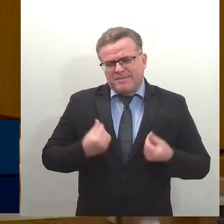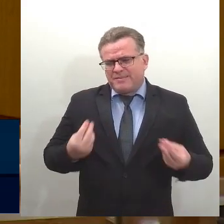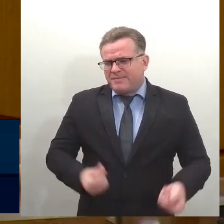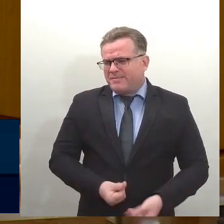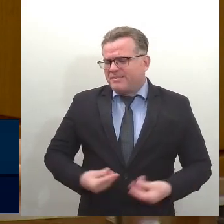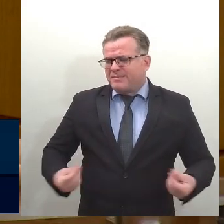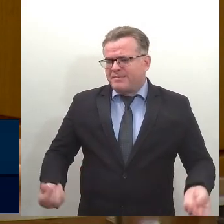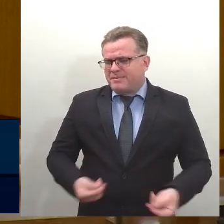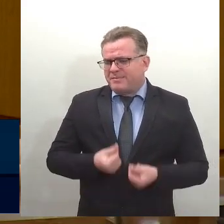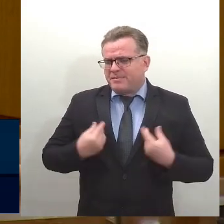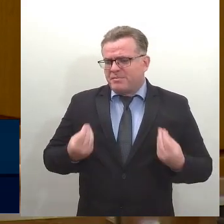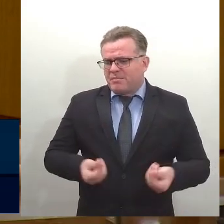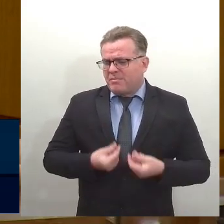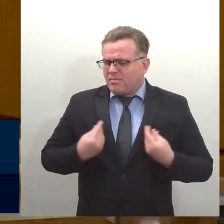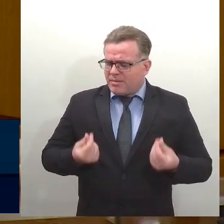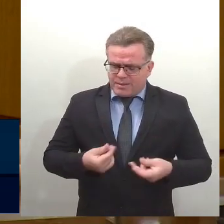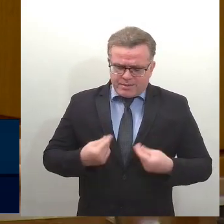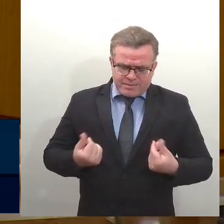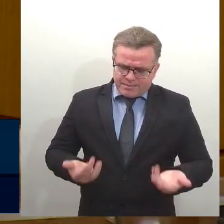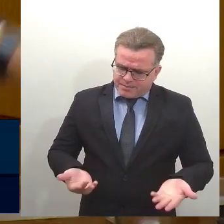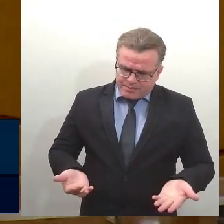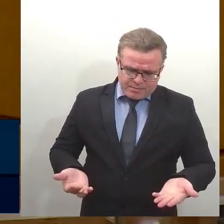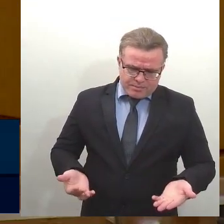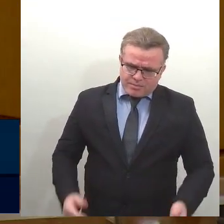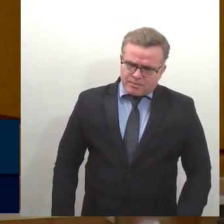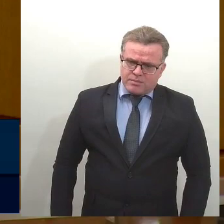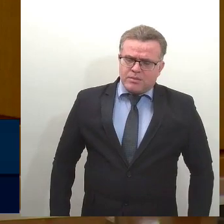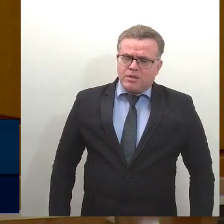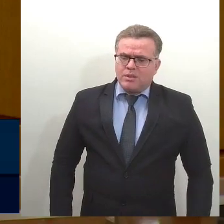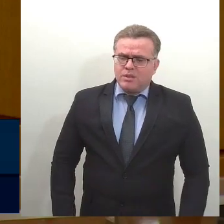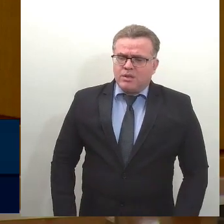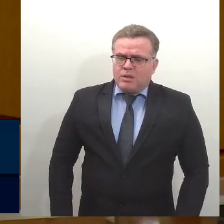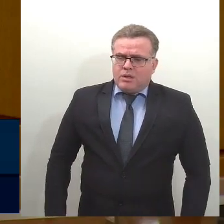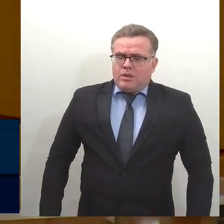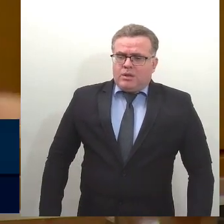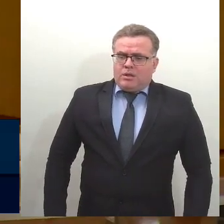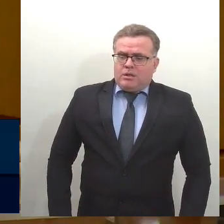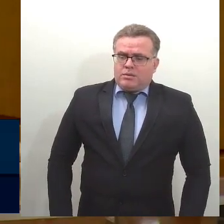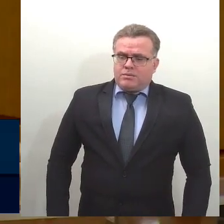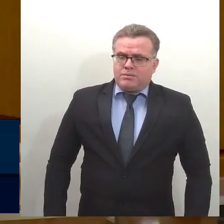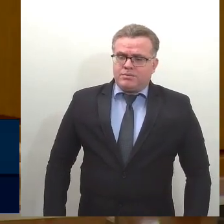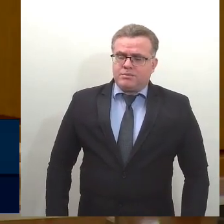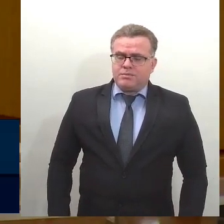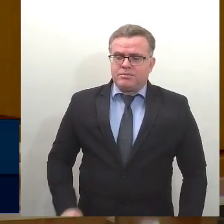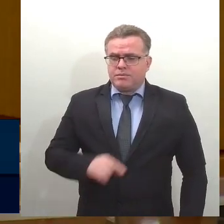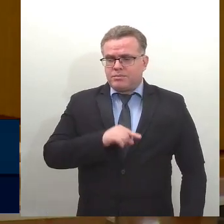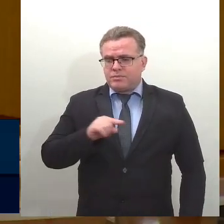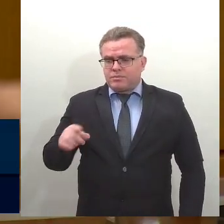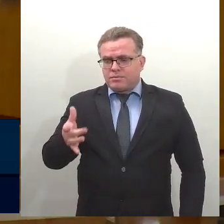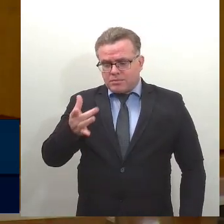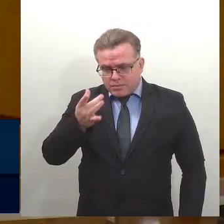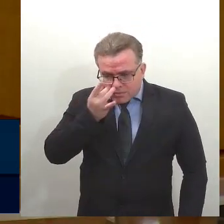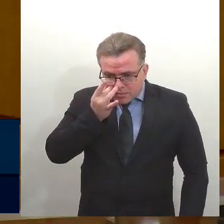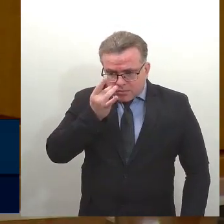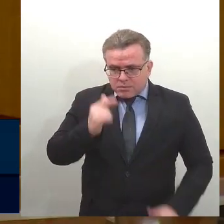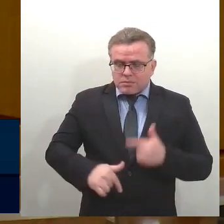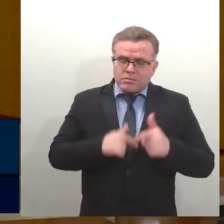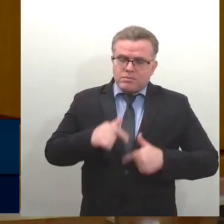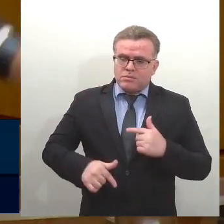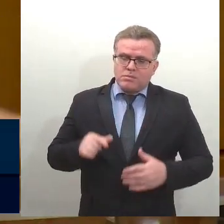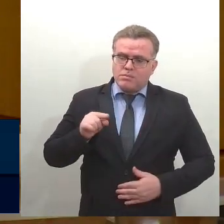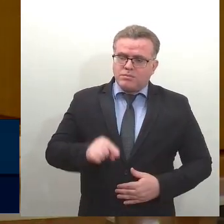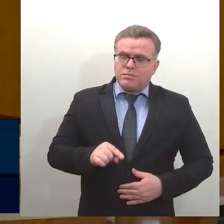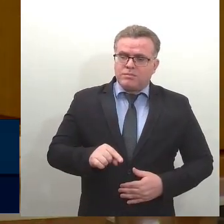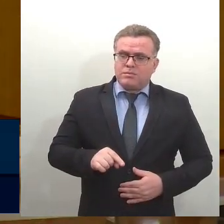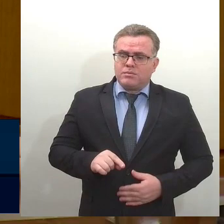seres humanos. Então que todos vejam as obras, que todos vejam os